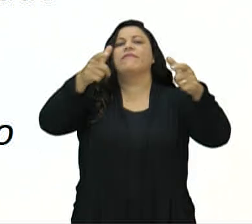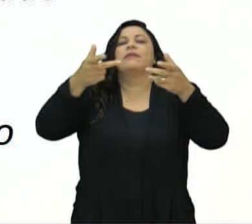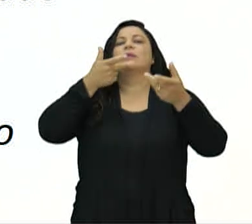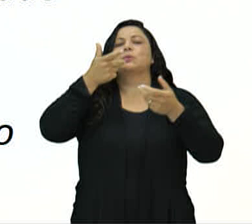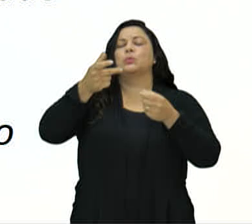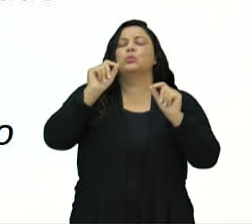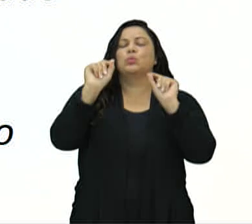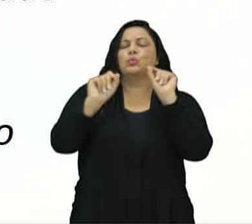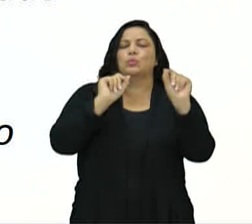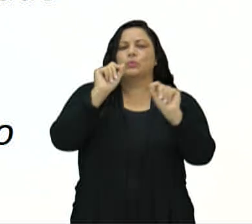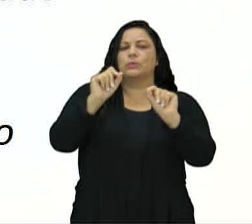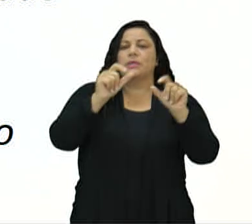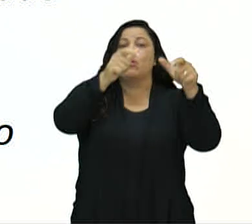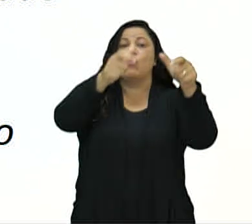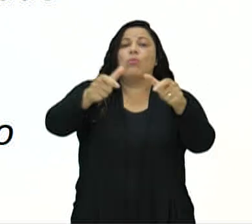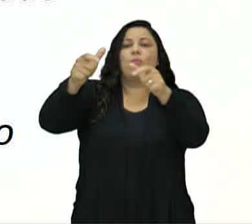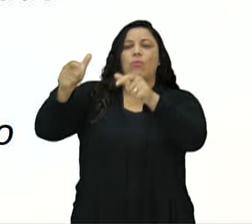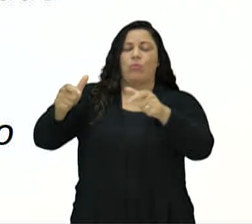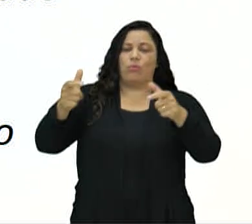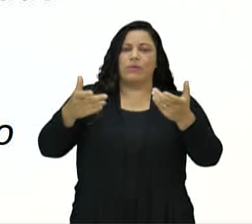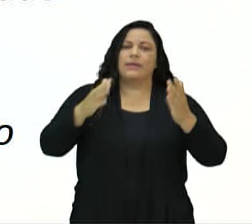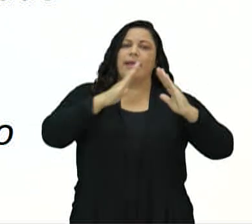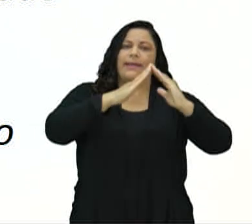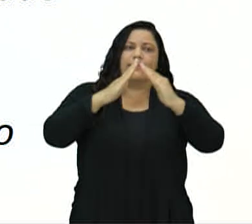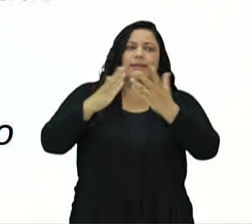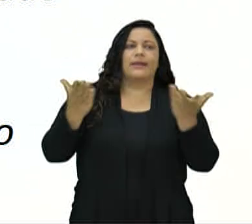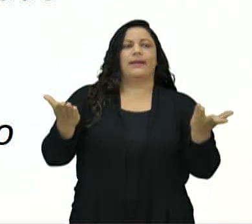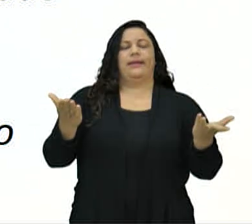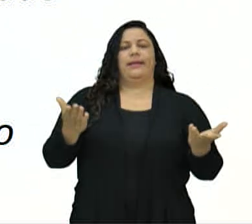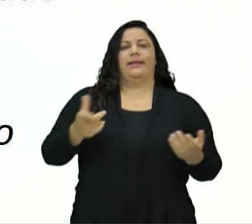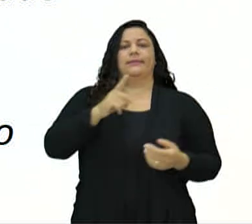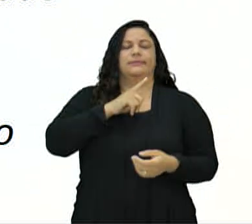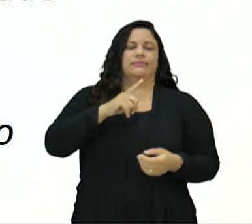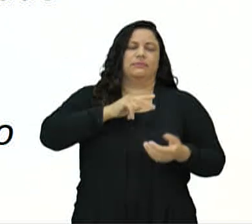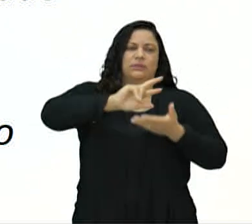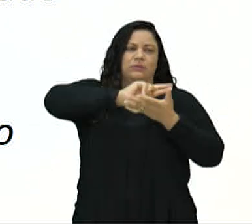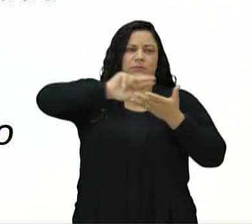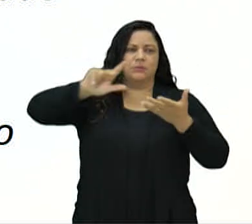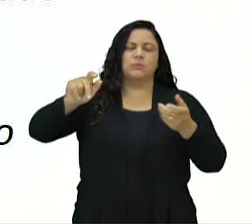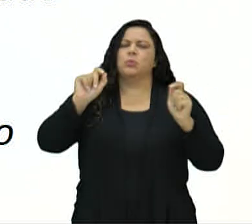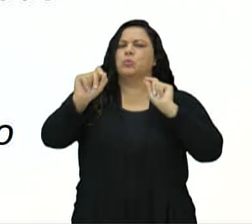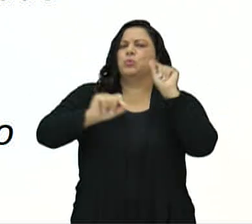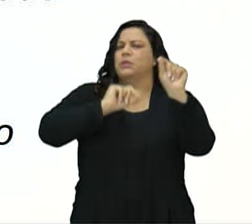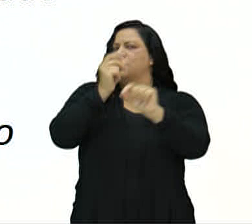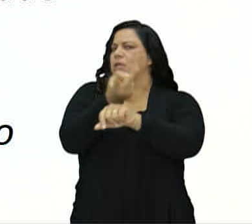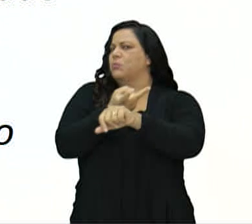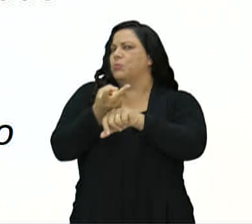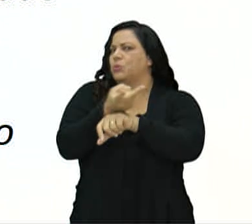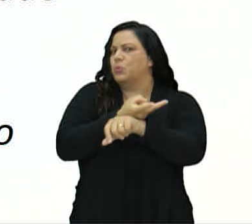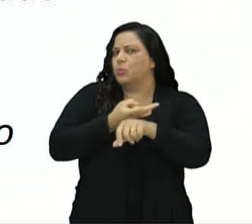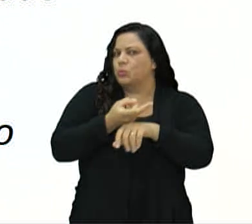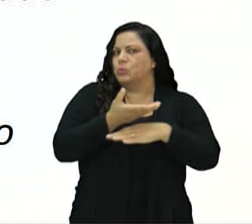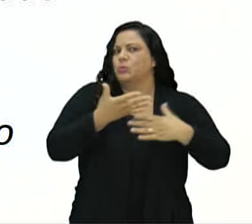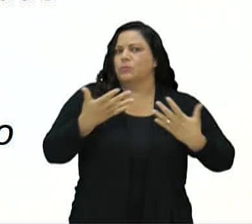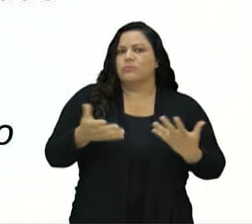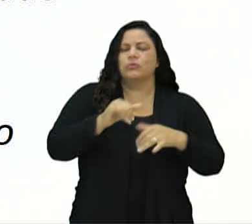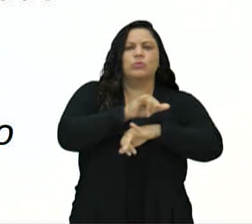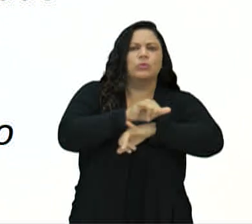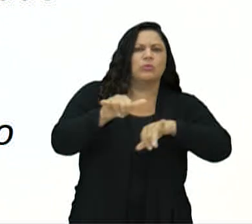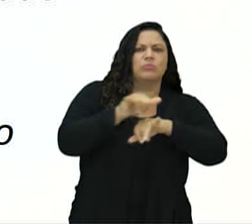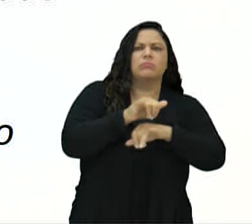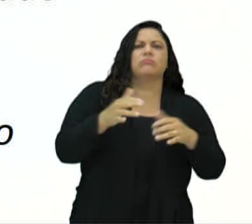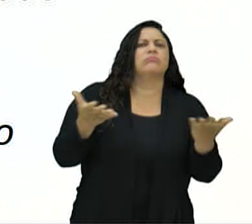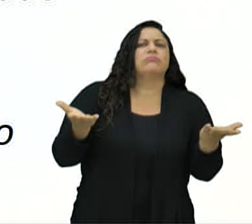imueble, se tu procuras, buscas um novo, um usado, se buscas uma casa, se buscas um piso,